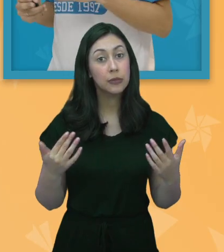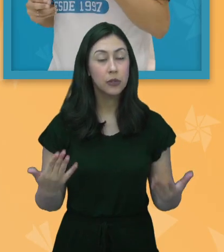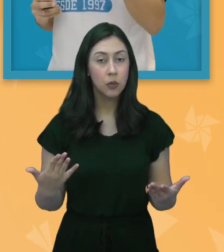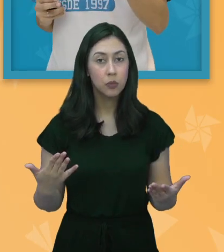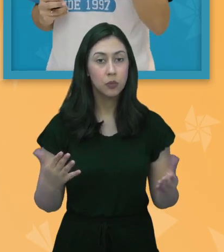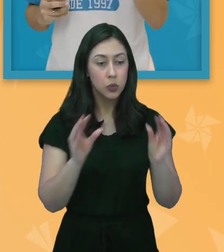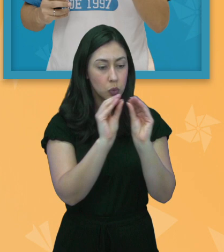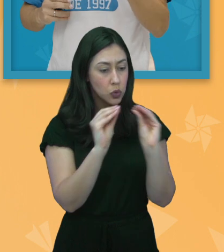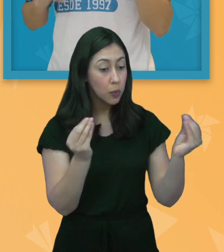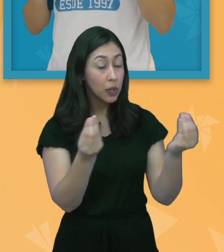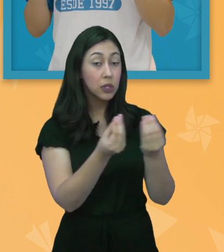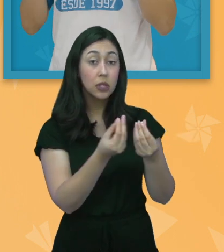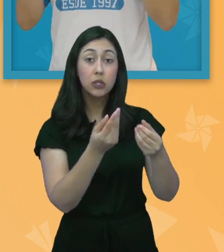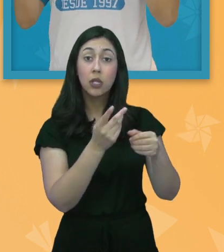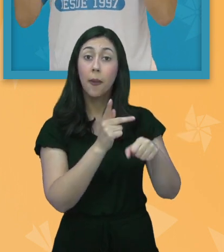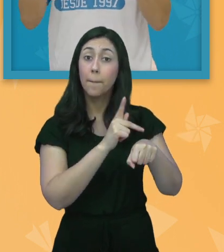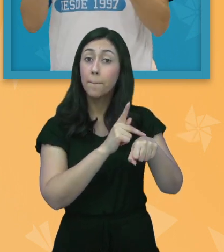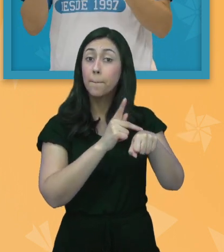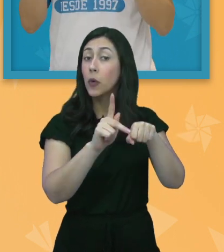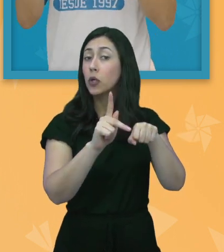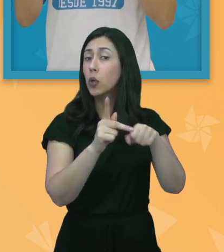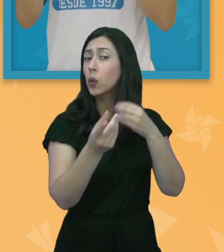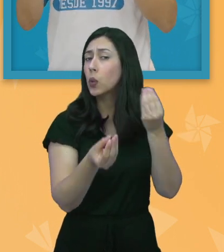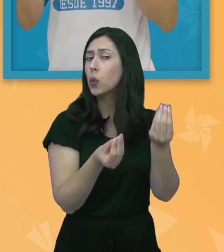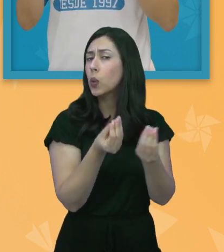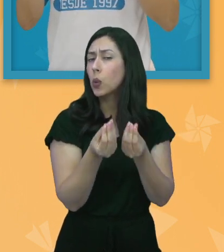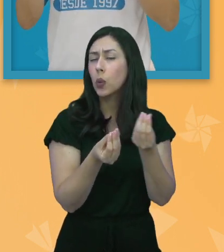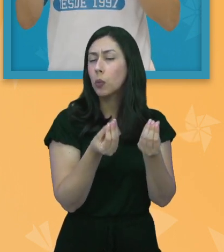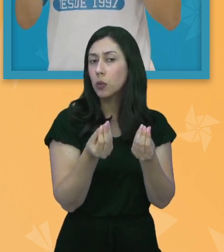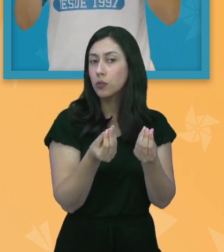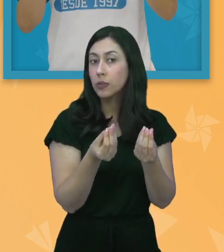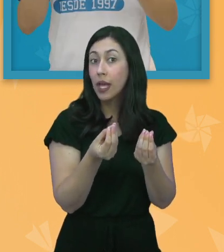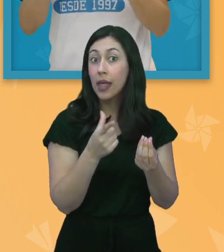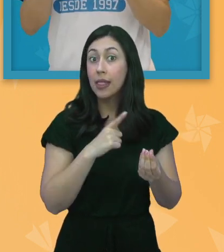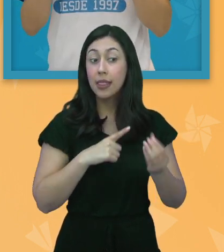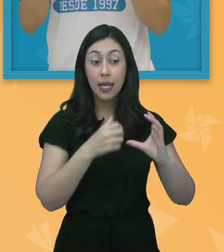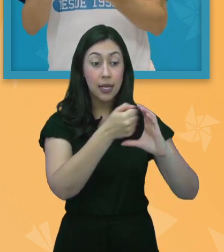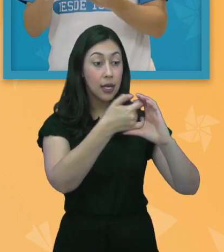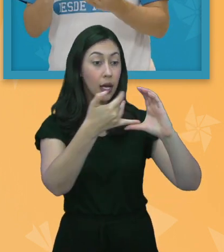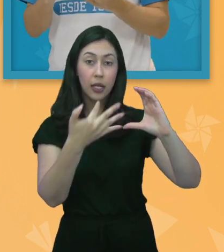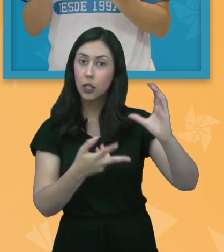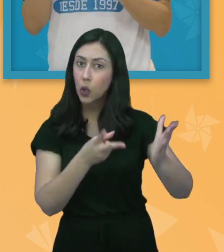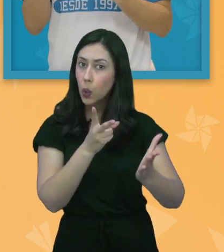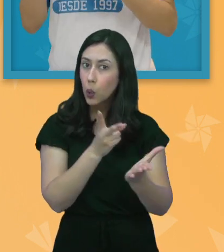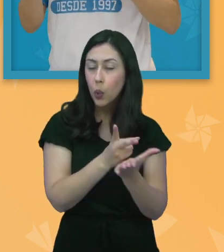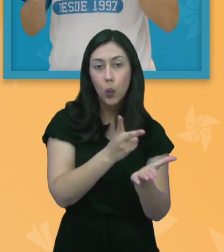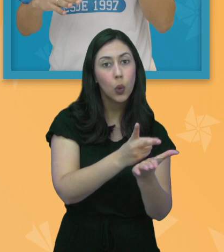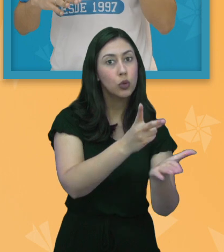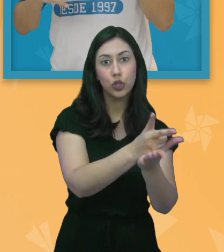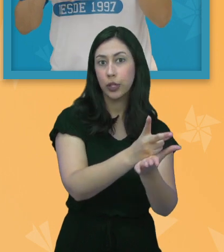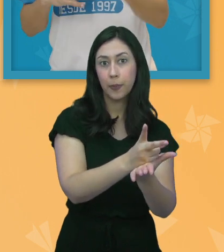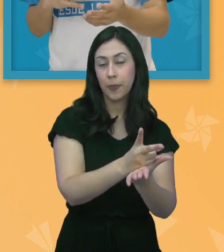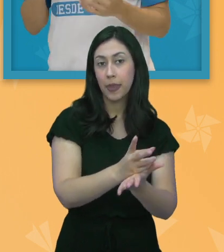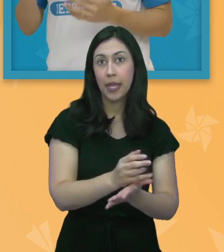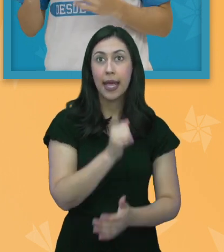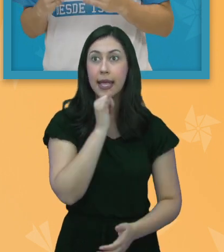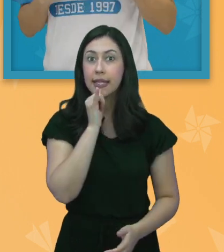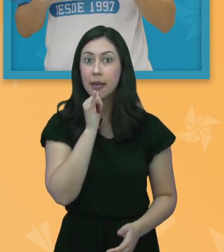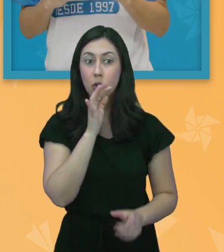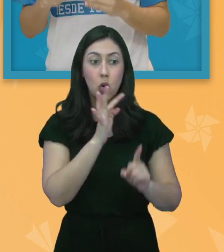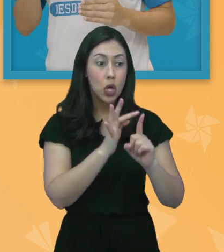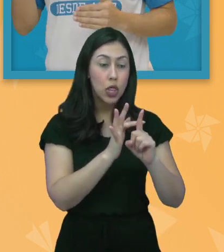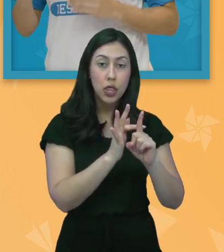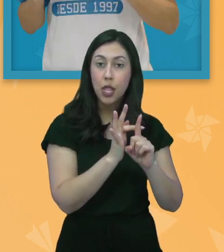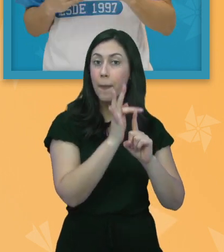Bom, as substâncias puras se caracterizam pelo quê? Por ter propriedades fixas, como por exemplo pontos de fusão e